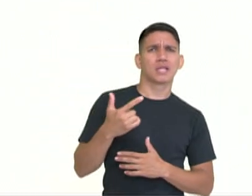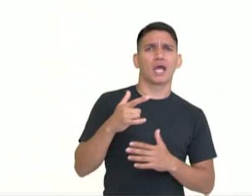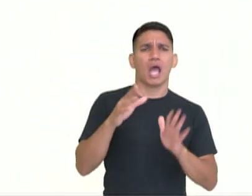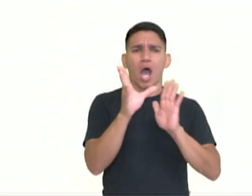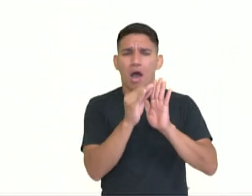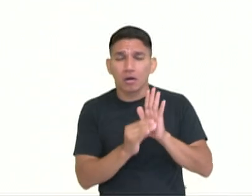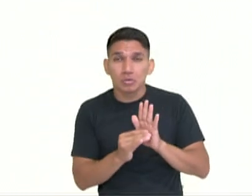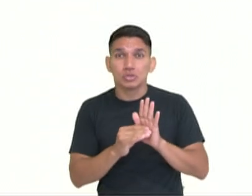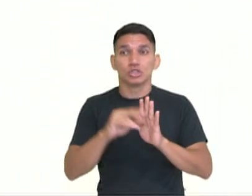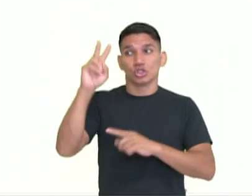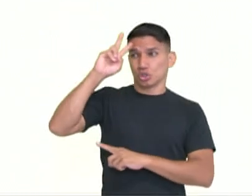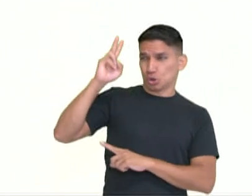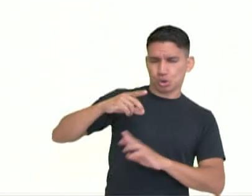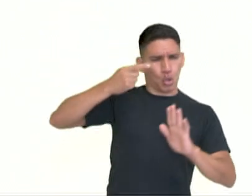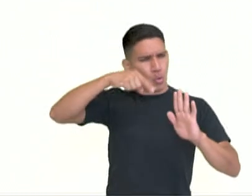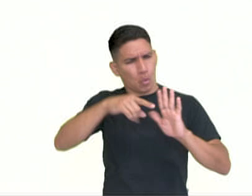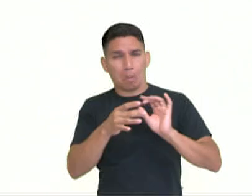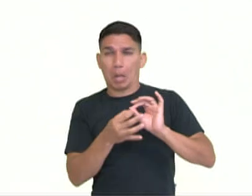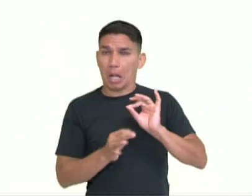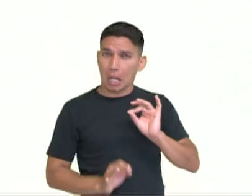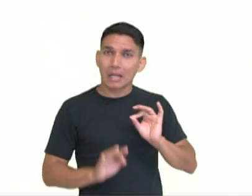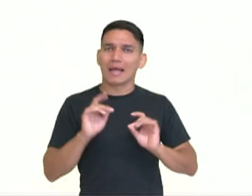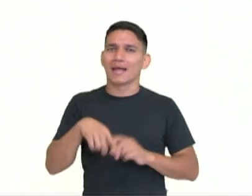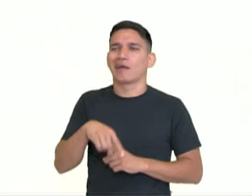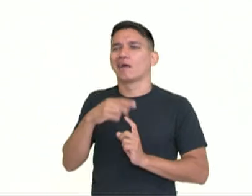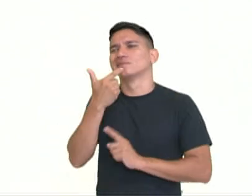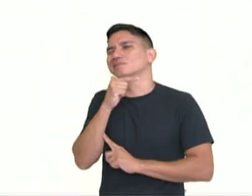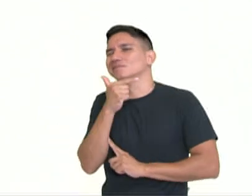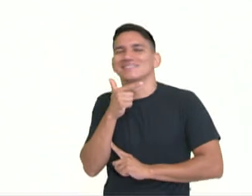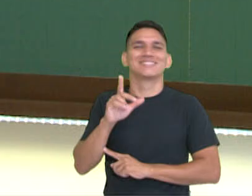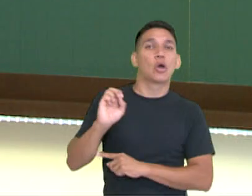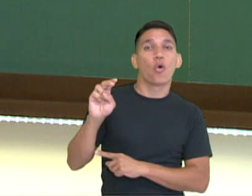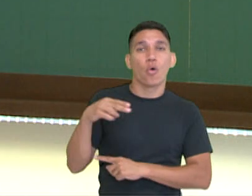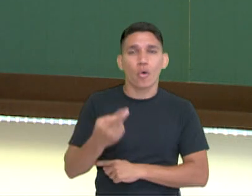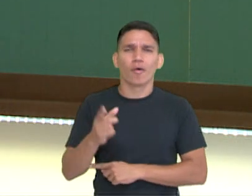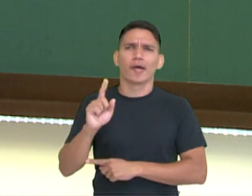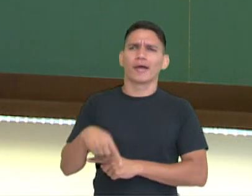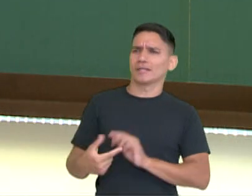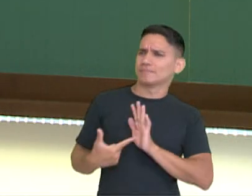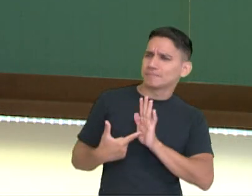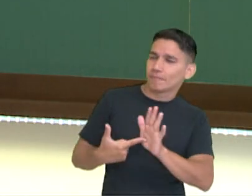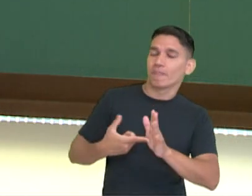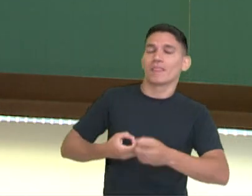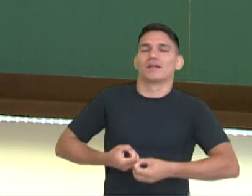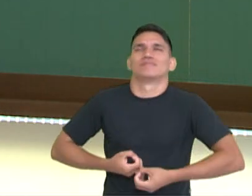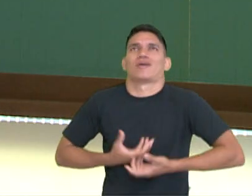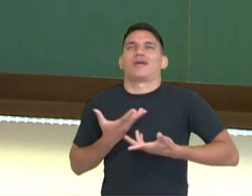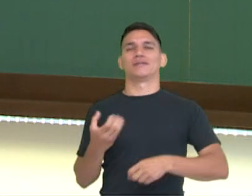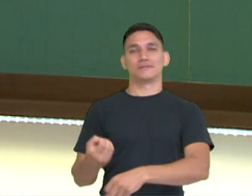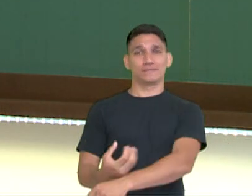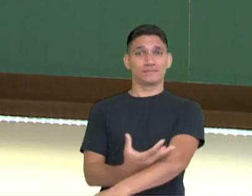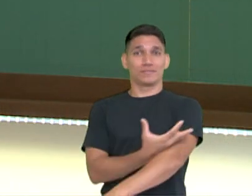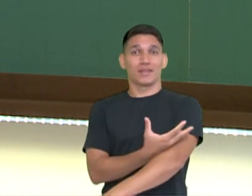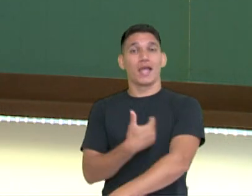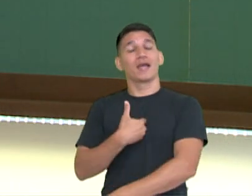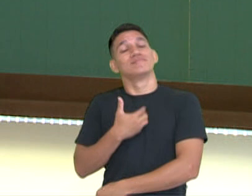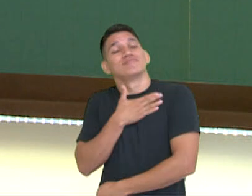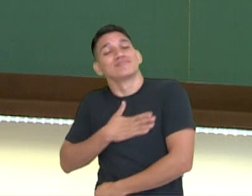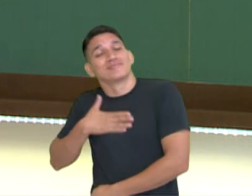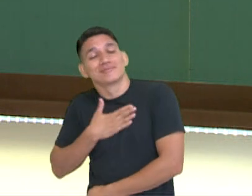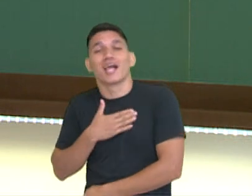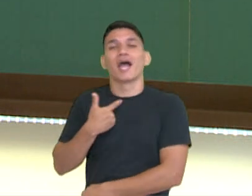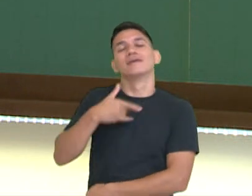muito profundo, que é engraçado ou que é para tratar do nosso emocional, ele é um programa de